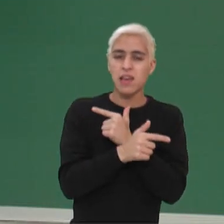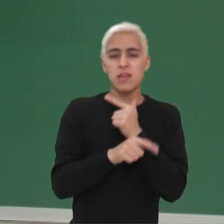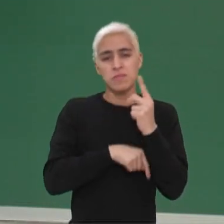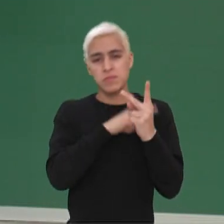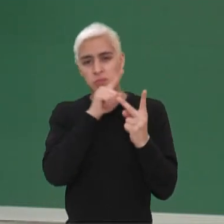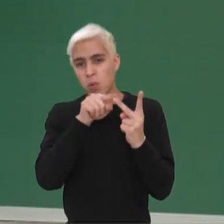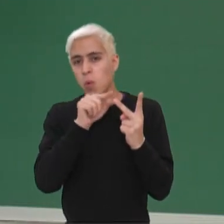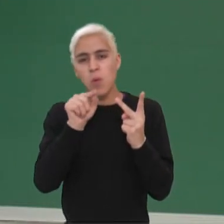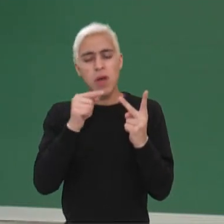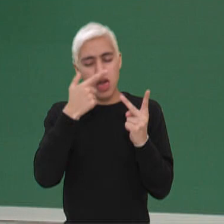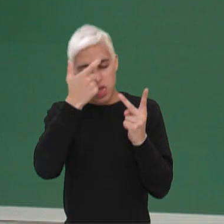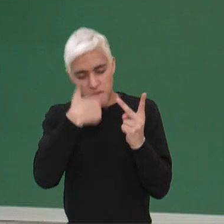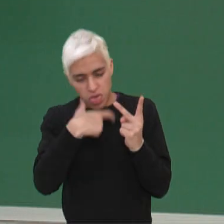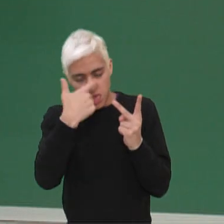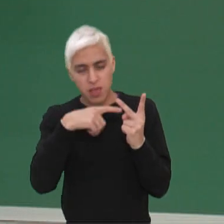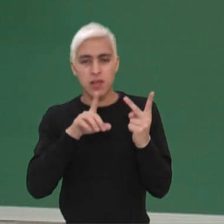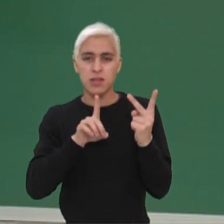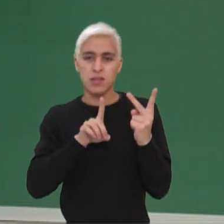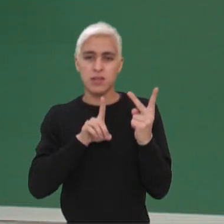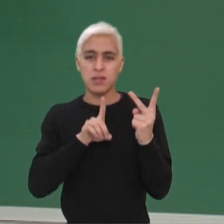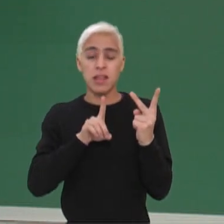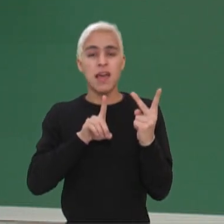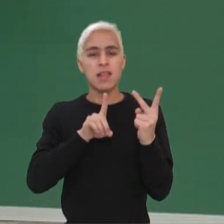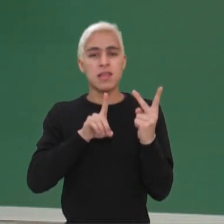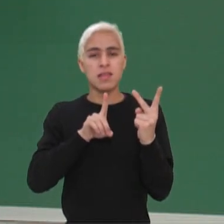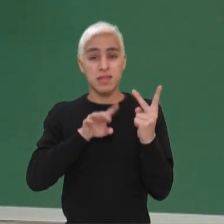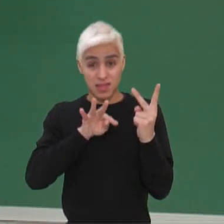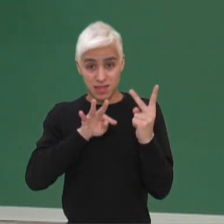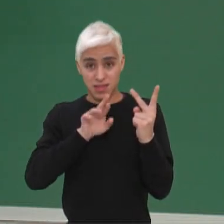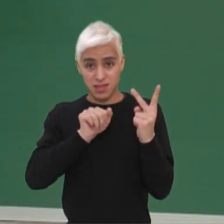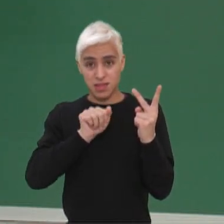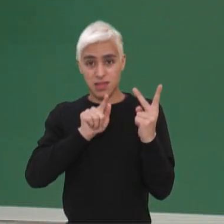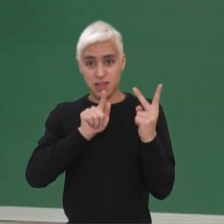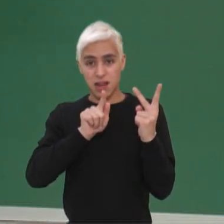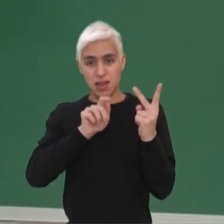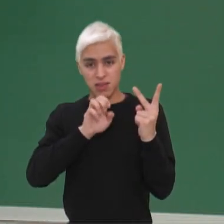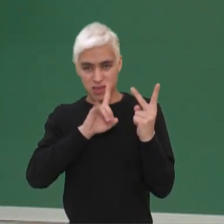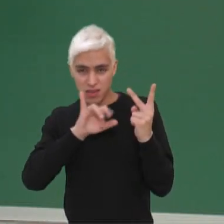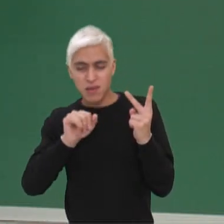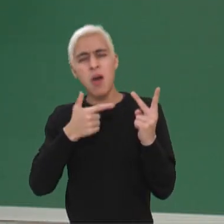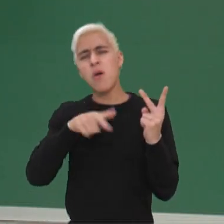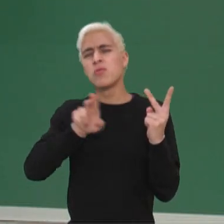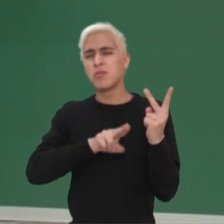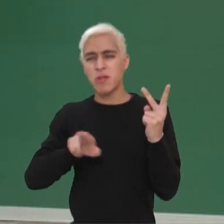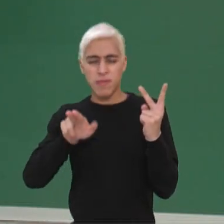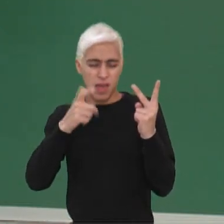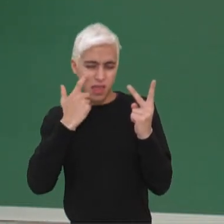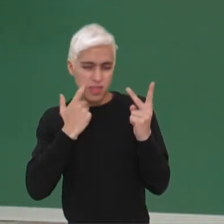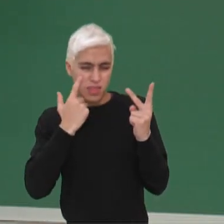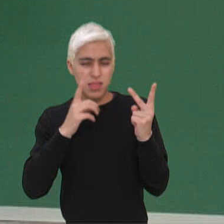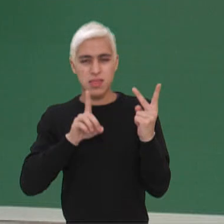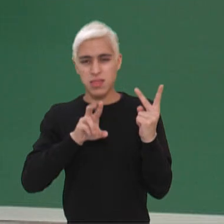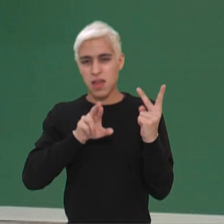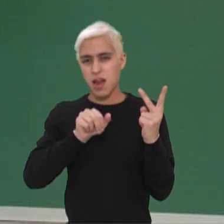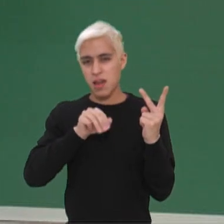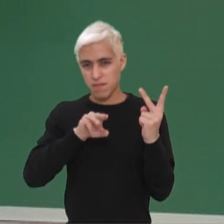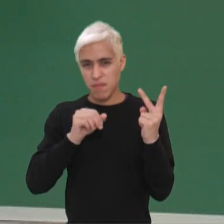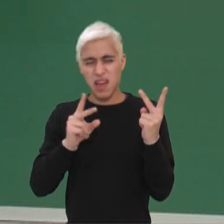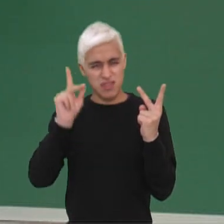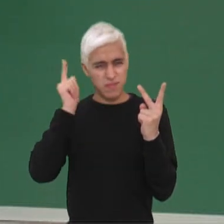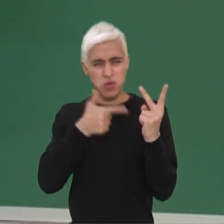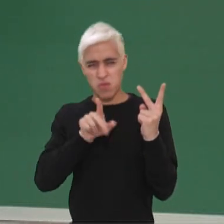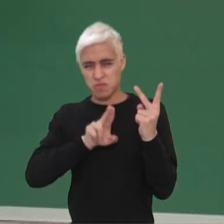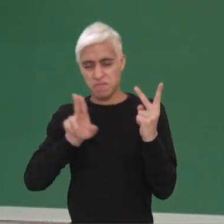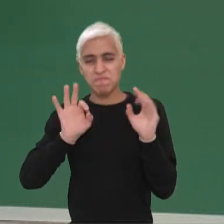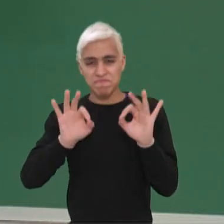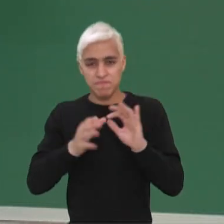e o outro que era para chorar, chamado tragédia. Hoje nós não chamamos mais de tragédia, nós chamamos de drama, não é verdade? E aqui,